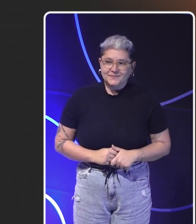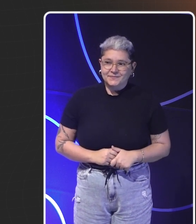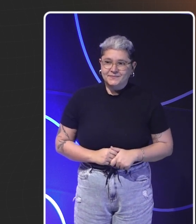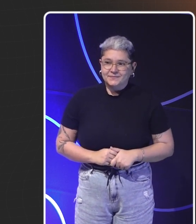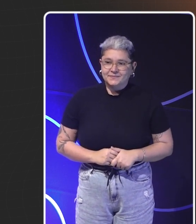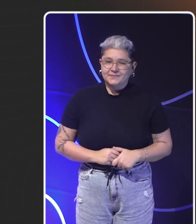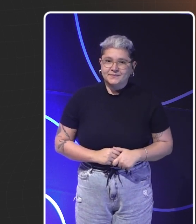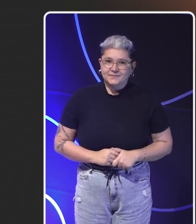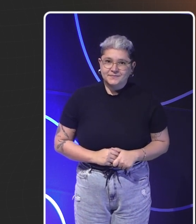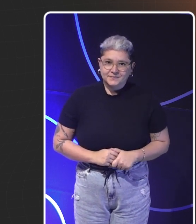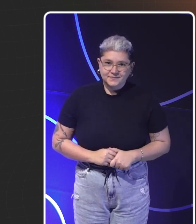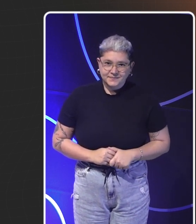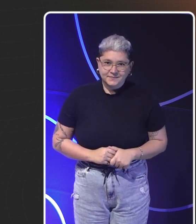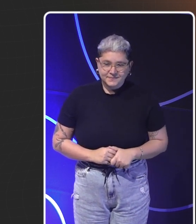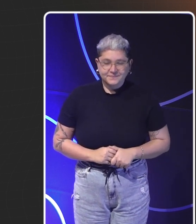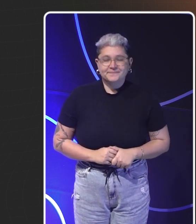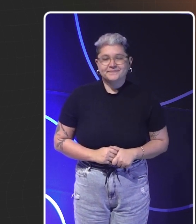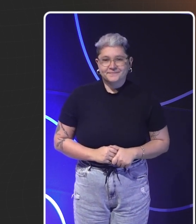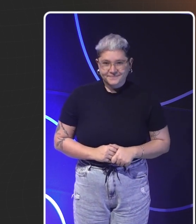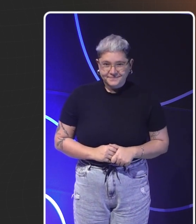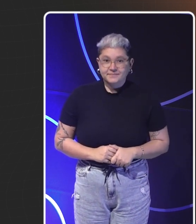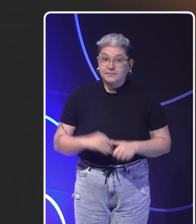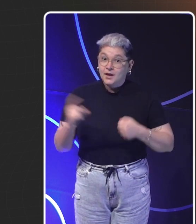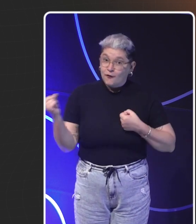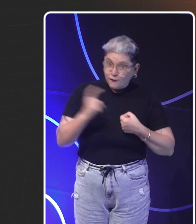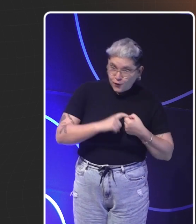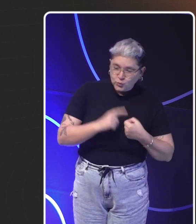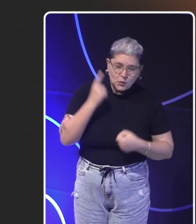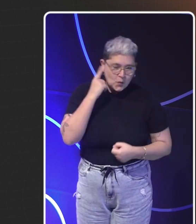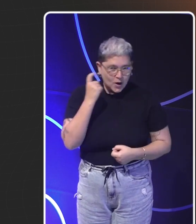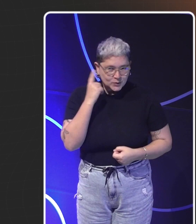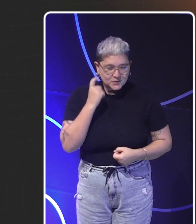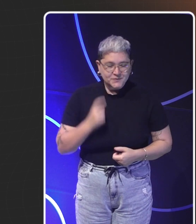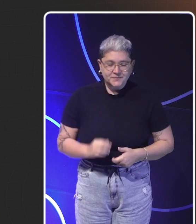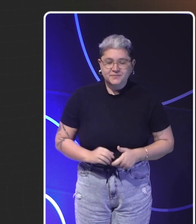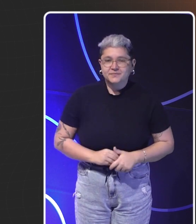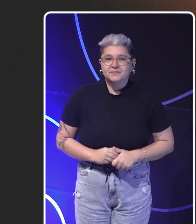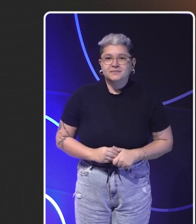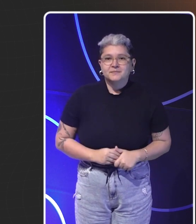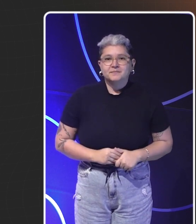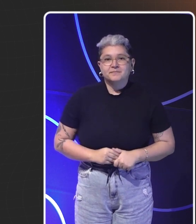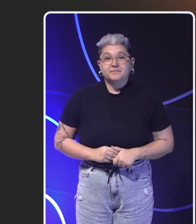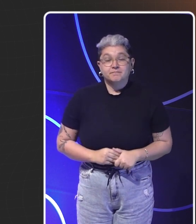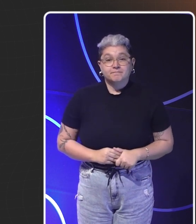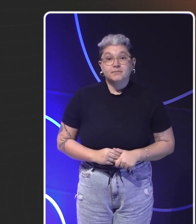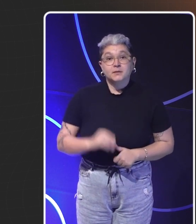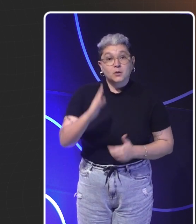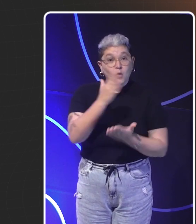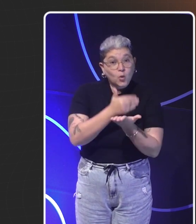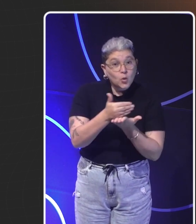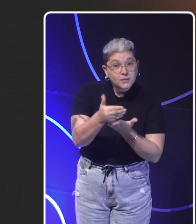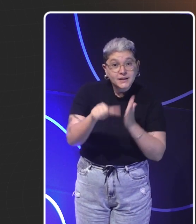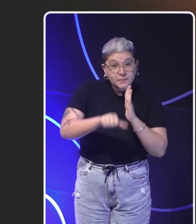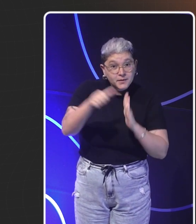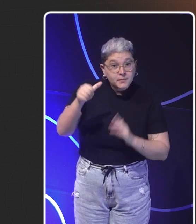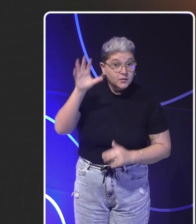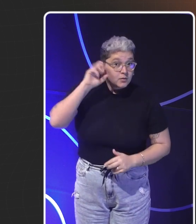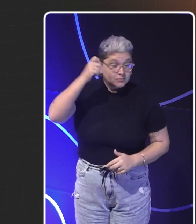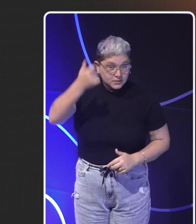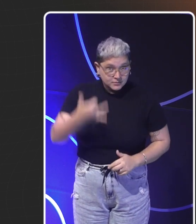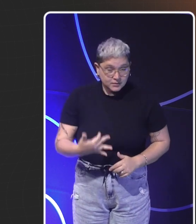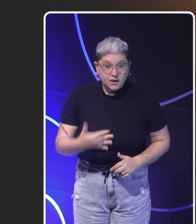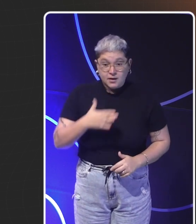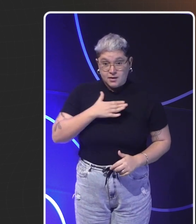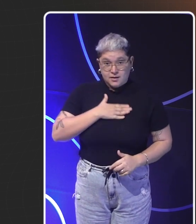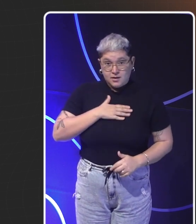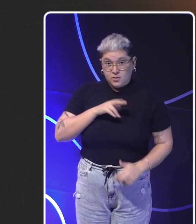conversa super importante para a gente ter nesse momento. Para começar aqui, eu vou me apresentar. Eu sou o Vitor Bastos, eu